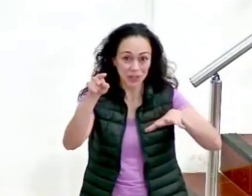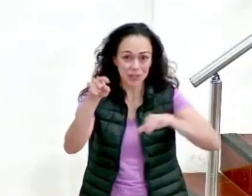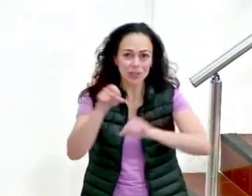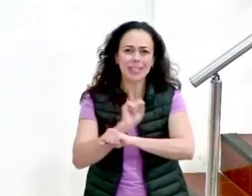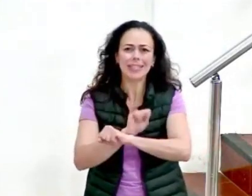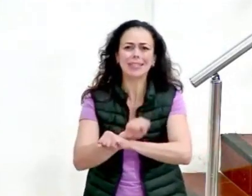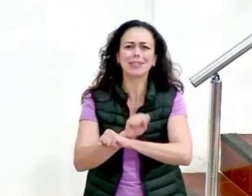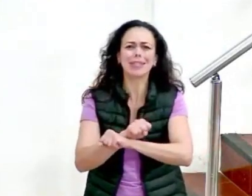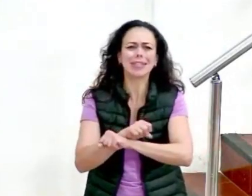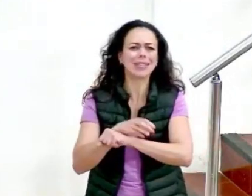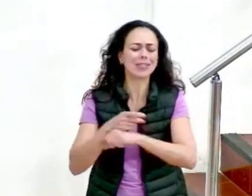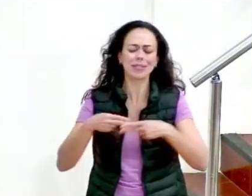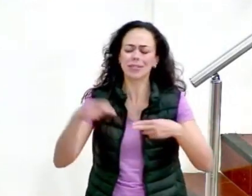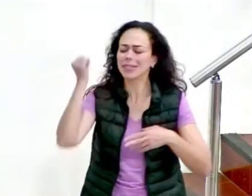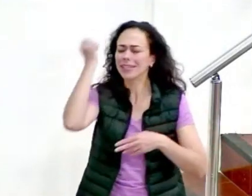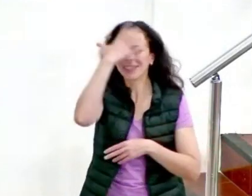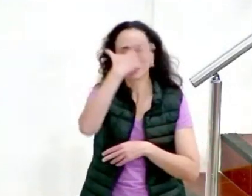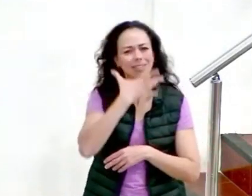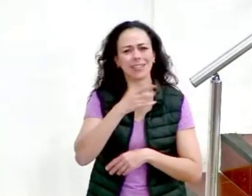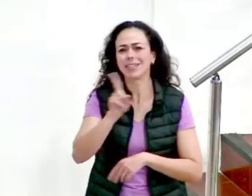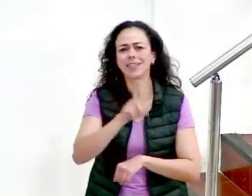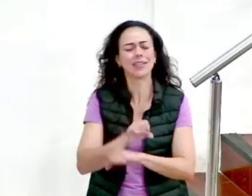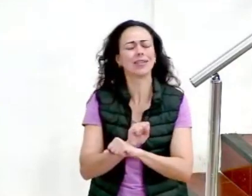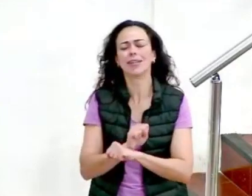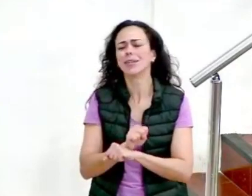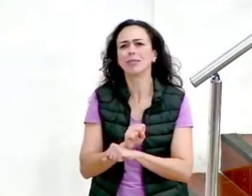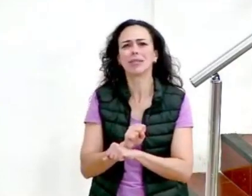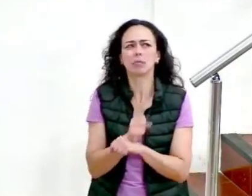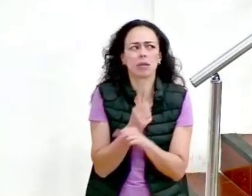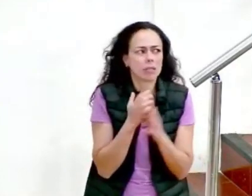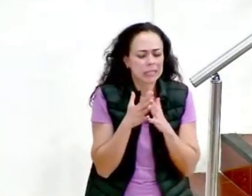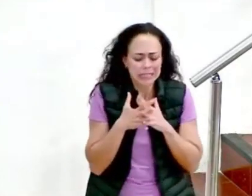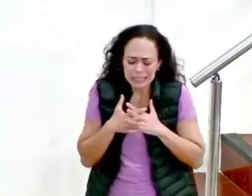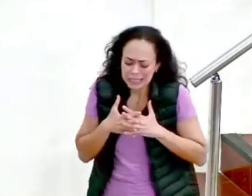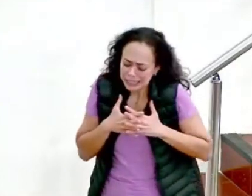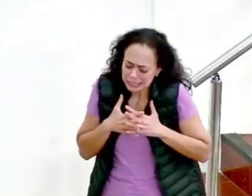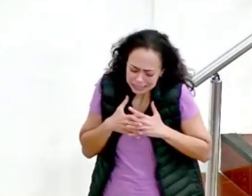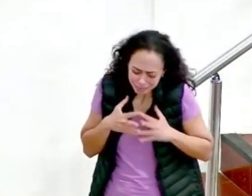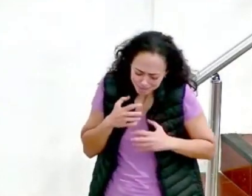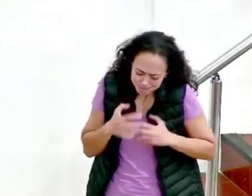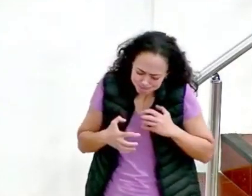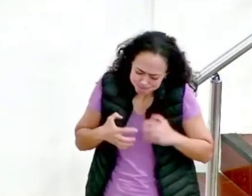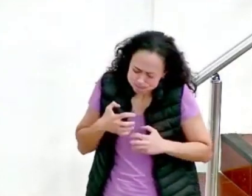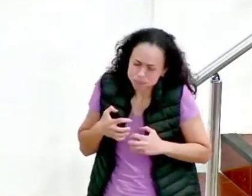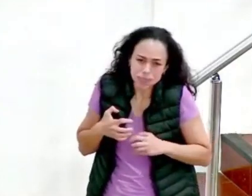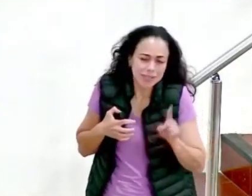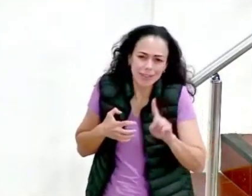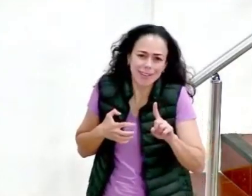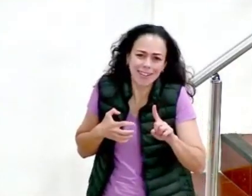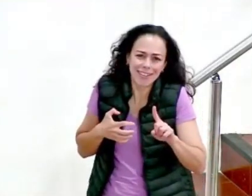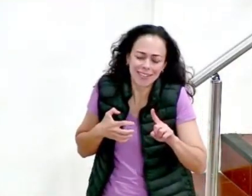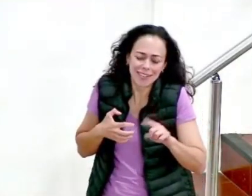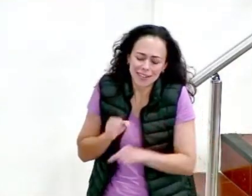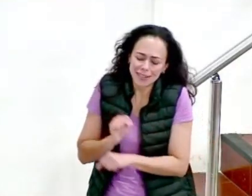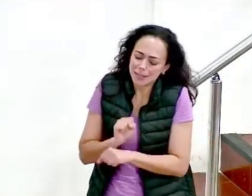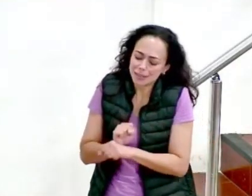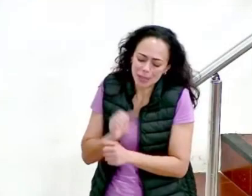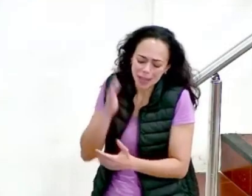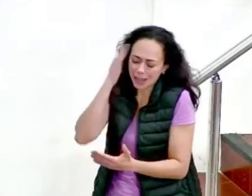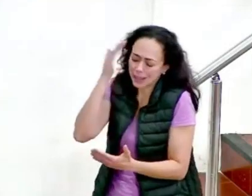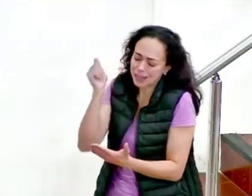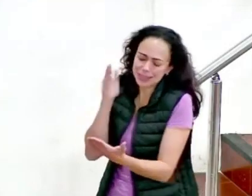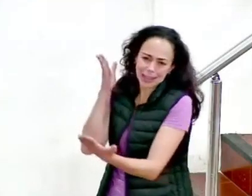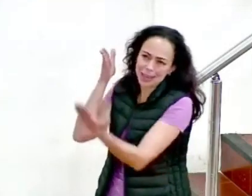graciosa e não de uma espera que nos angustia, mas de uma espera que aponta para a